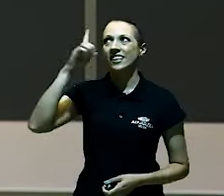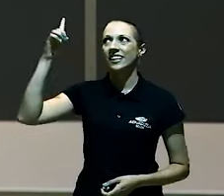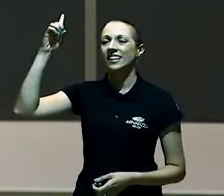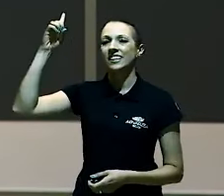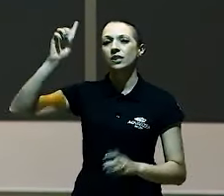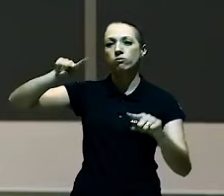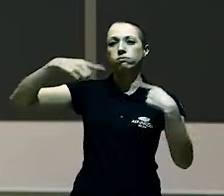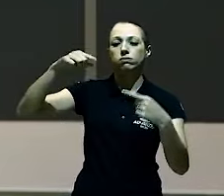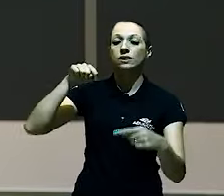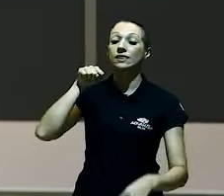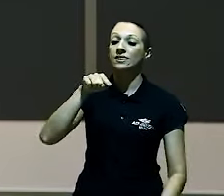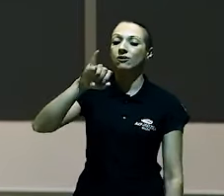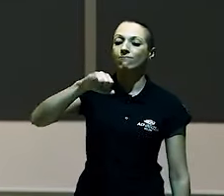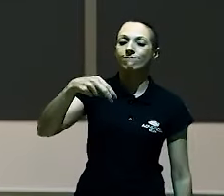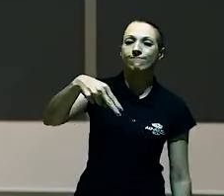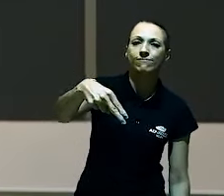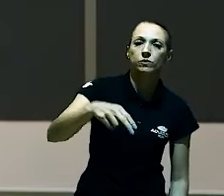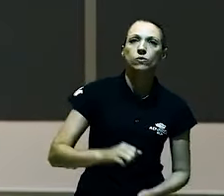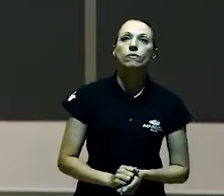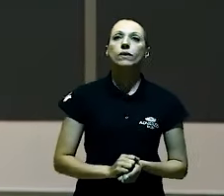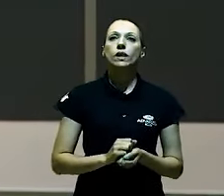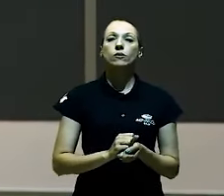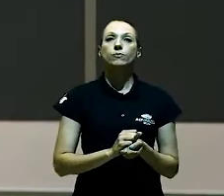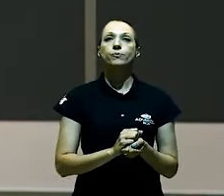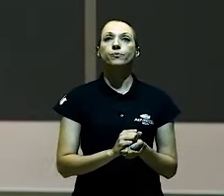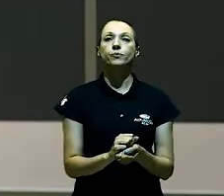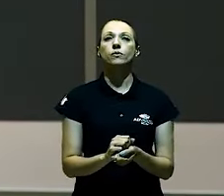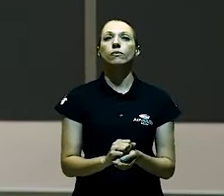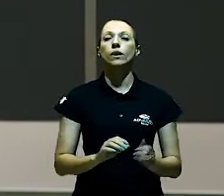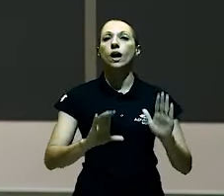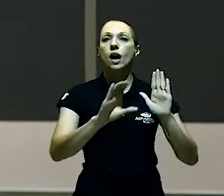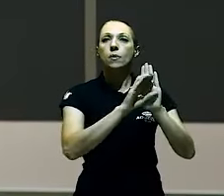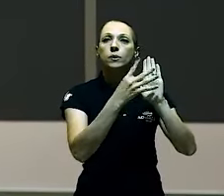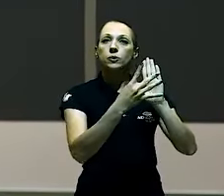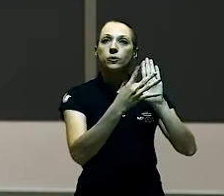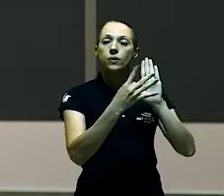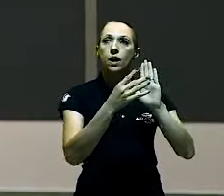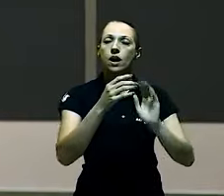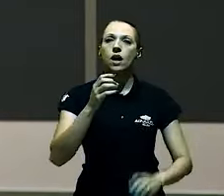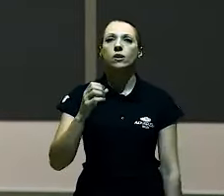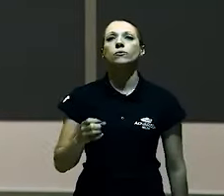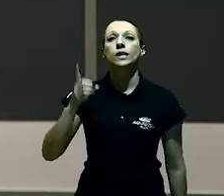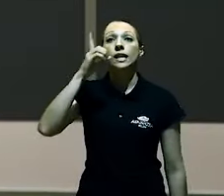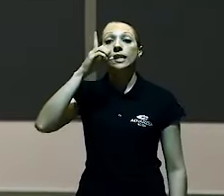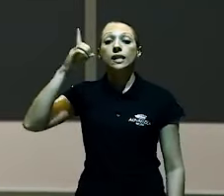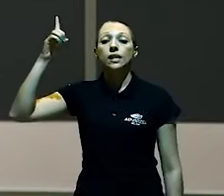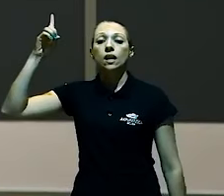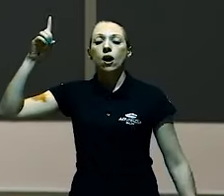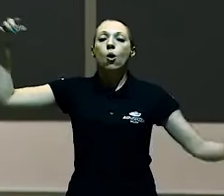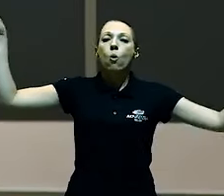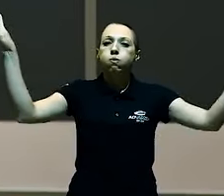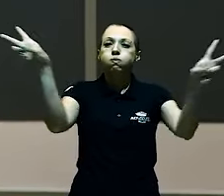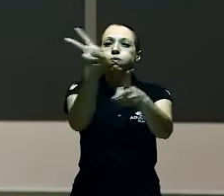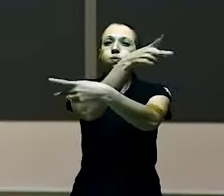diz assim: mas o Senhor lançou sobre o mar um forte vento, e levantou-se uma tempestade